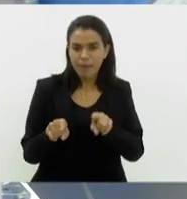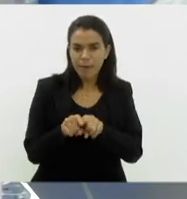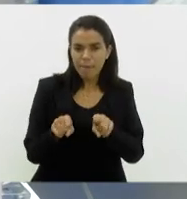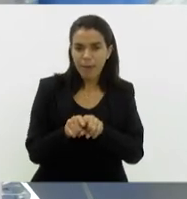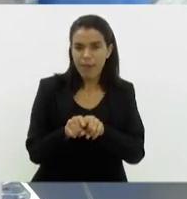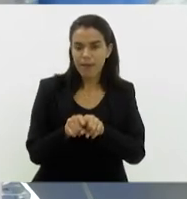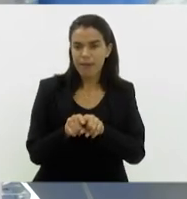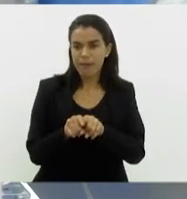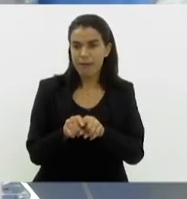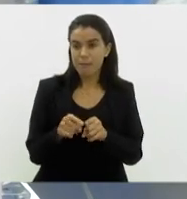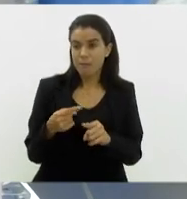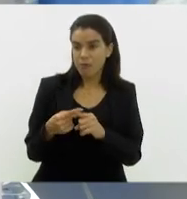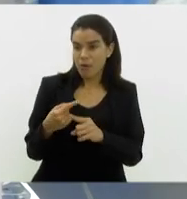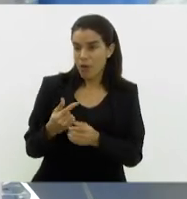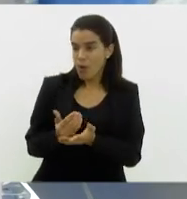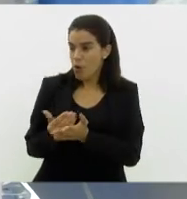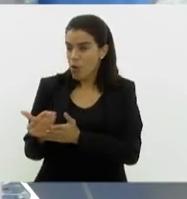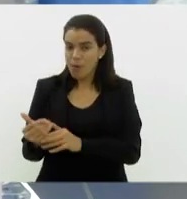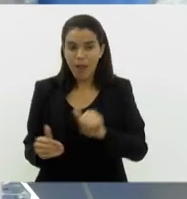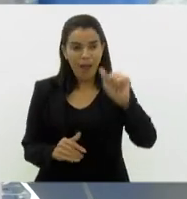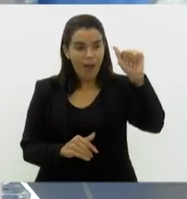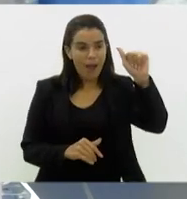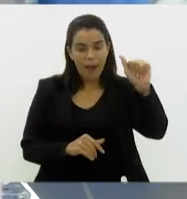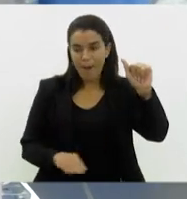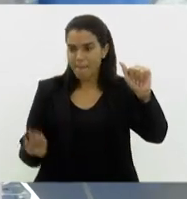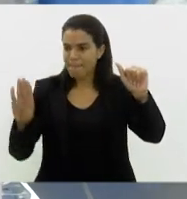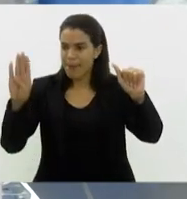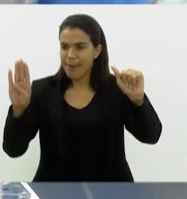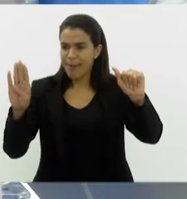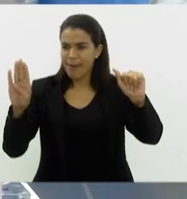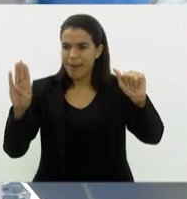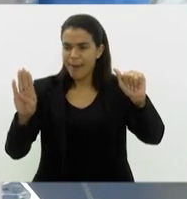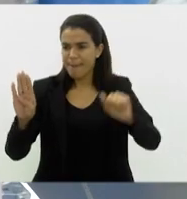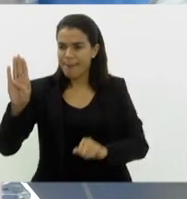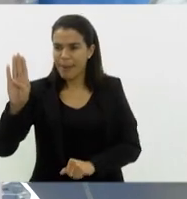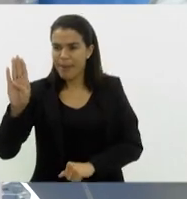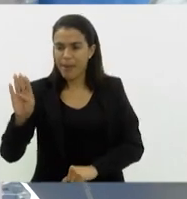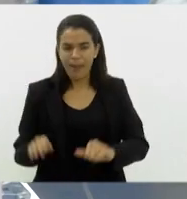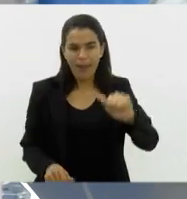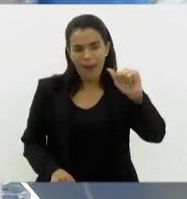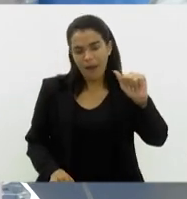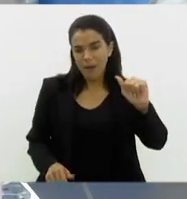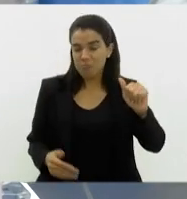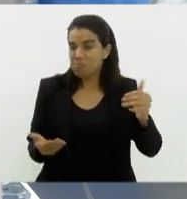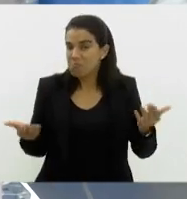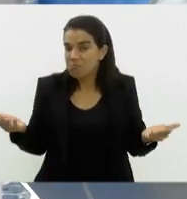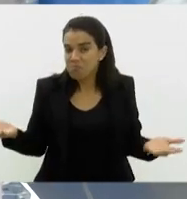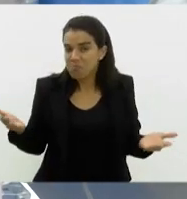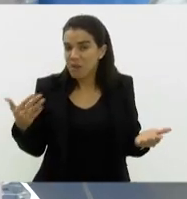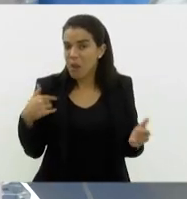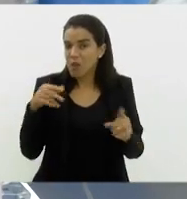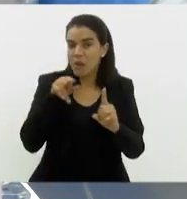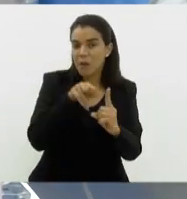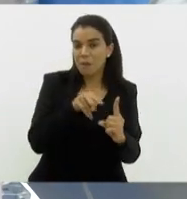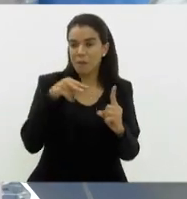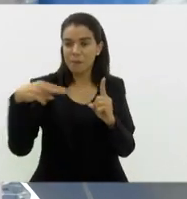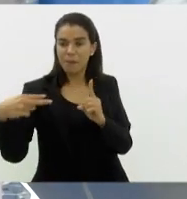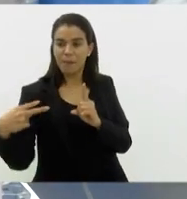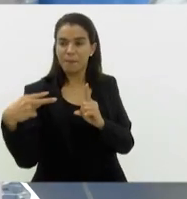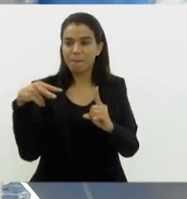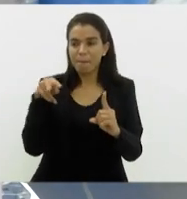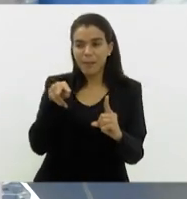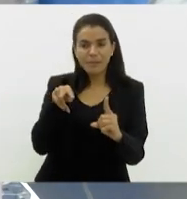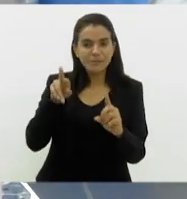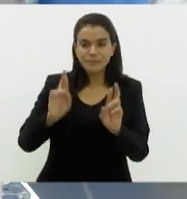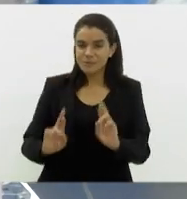porque se eu começo com a letra a e não com a letra B é porque eu tenho convicções diferentes e ainda bem que a gente pensa